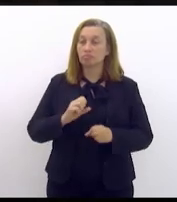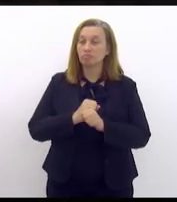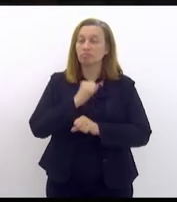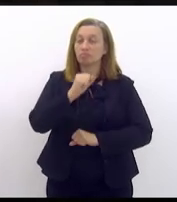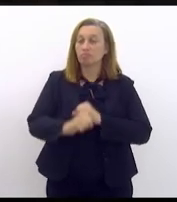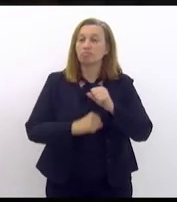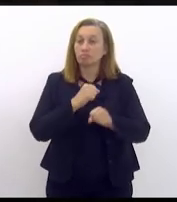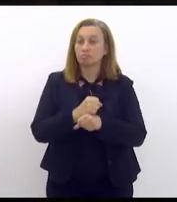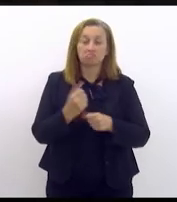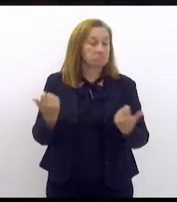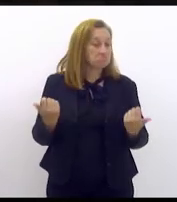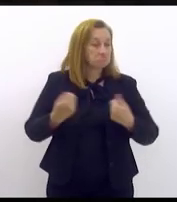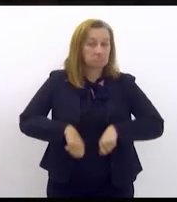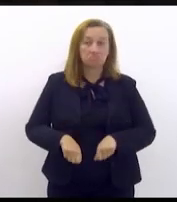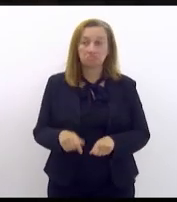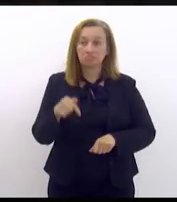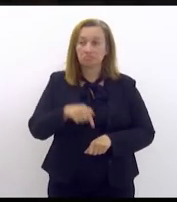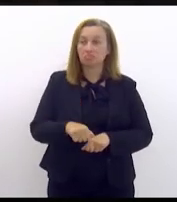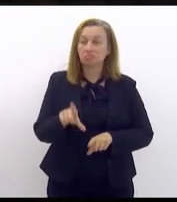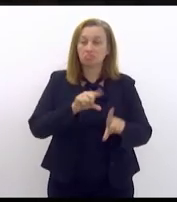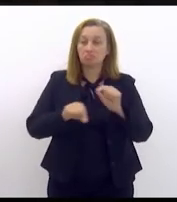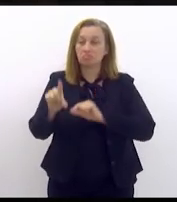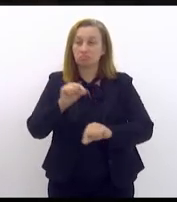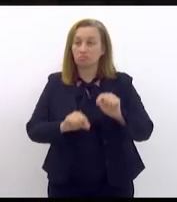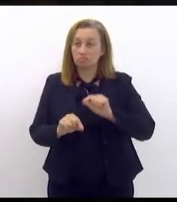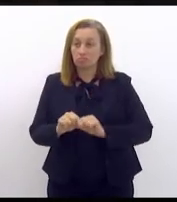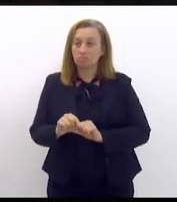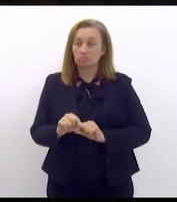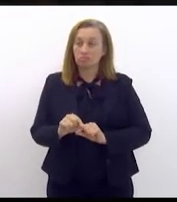não precisemos aqui ter de decidir se vamos